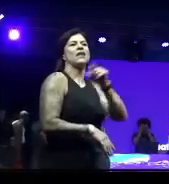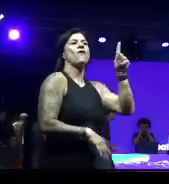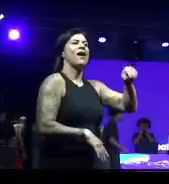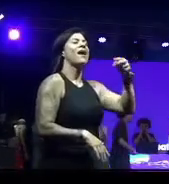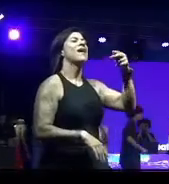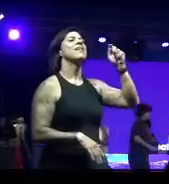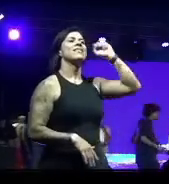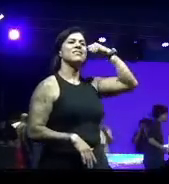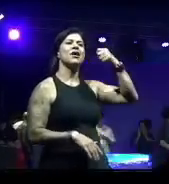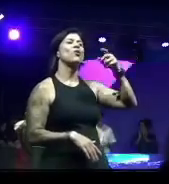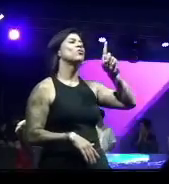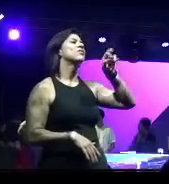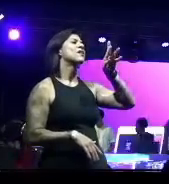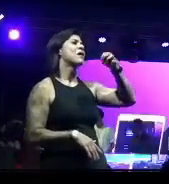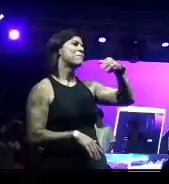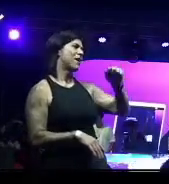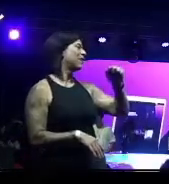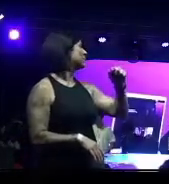Drama!